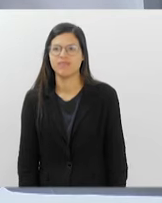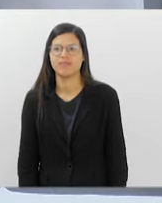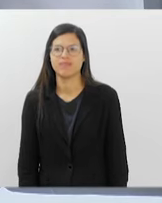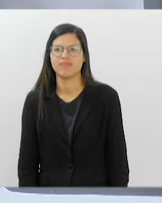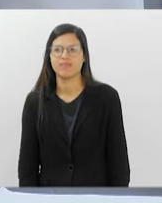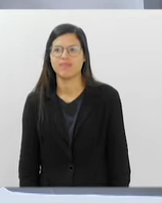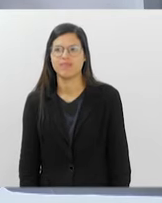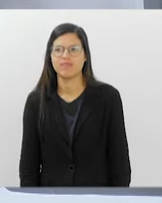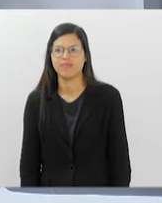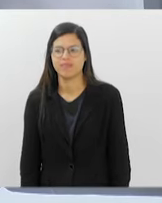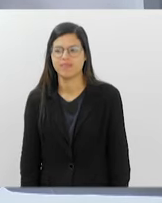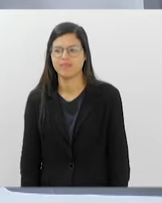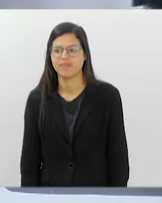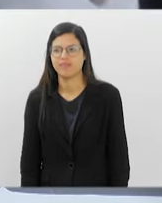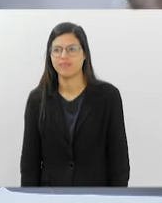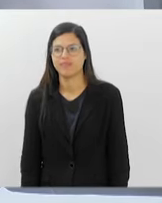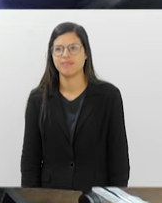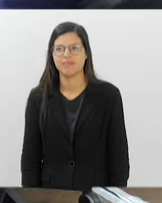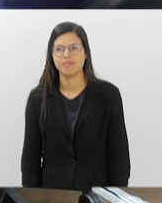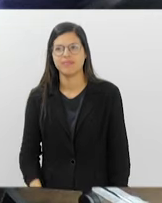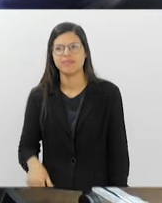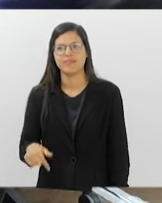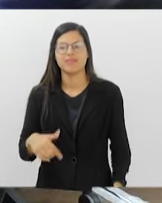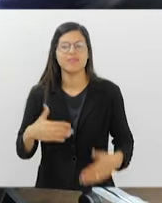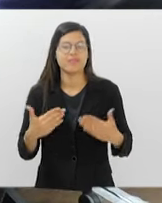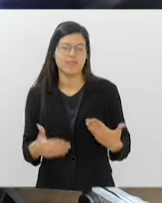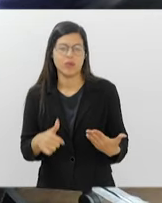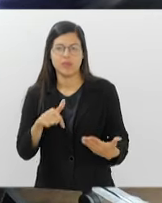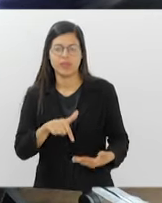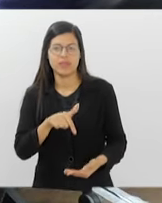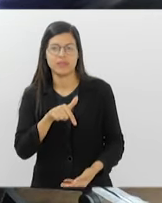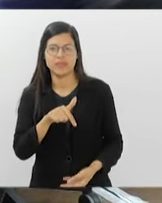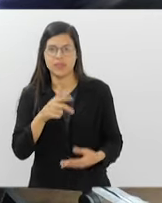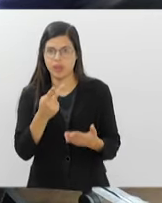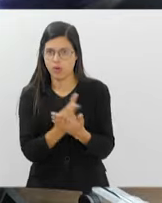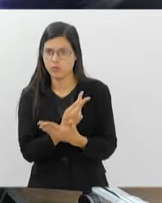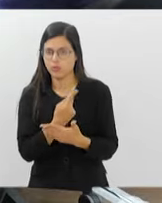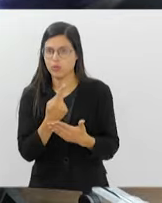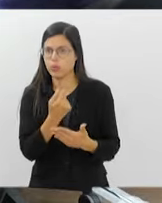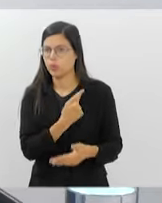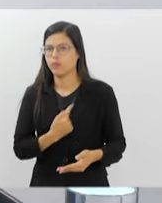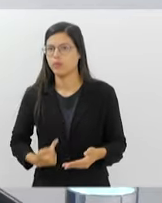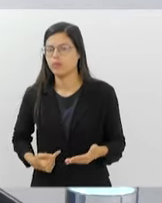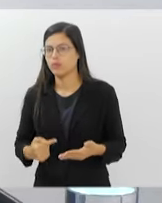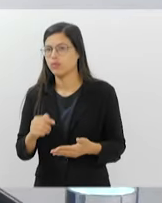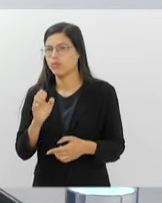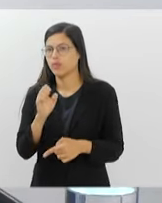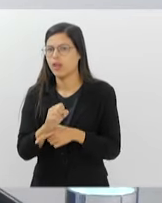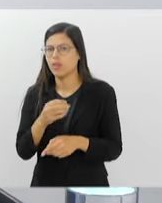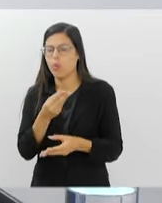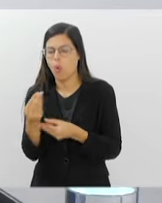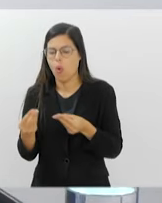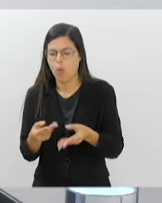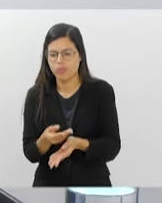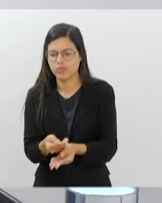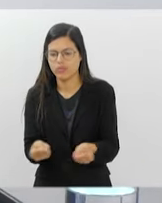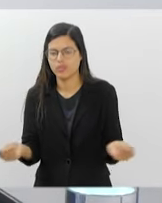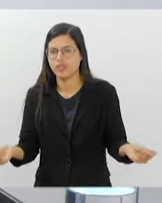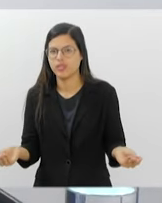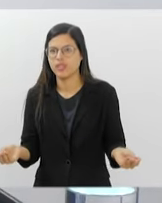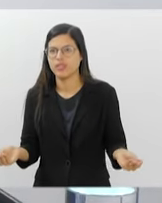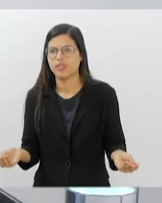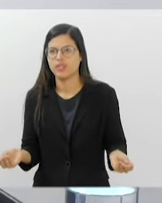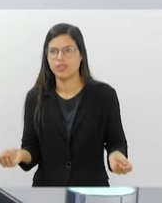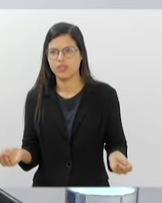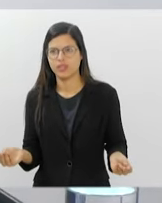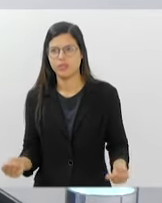bem nesse latifúndio do Governo do Estado Qual o critério de distribuição porque